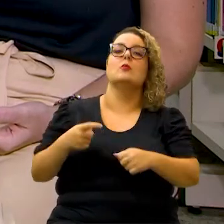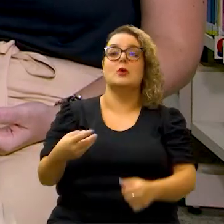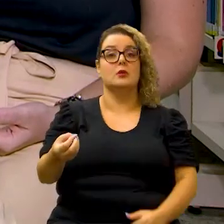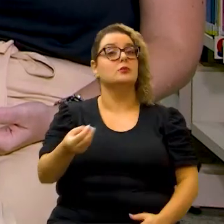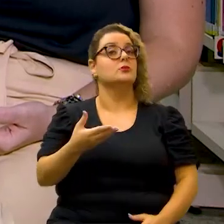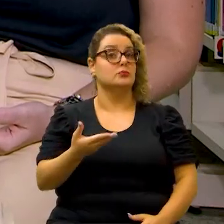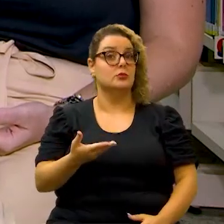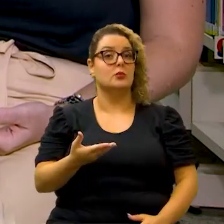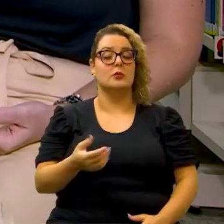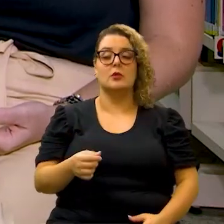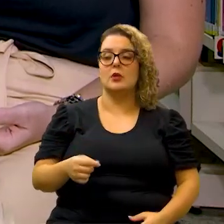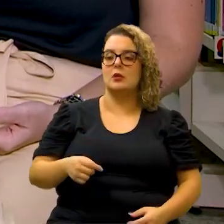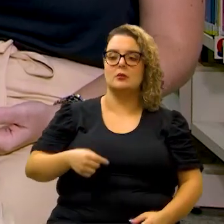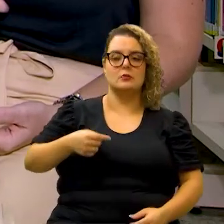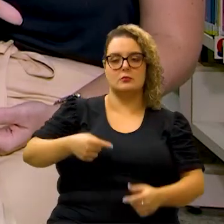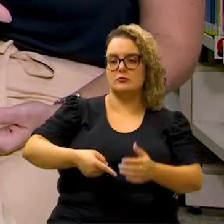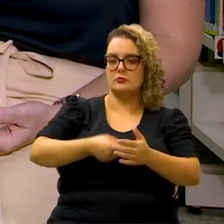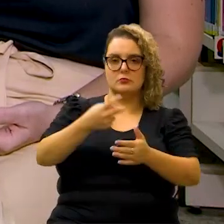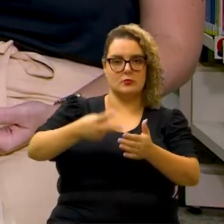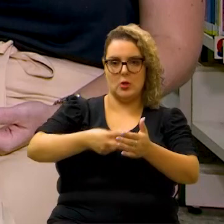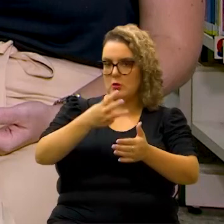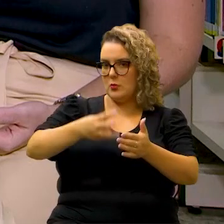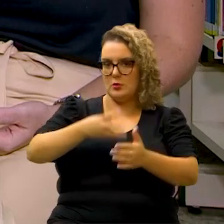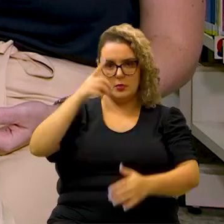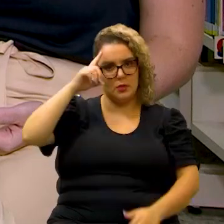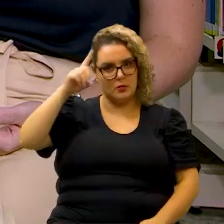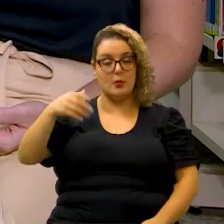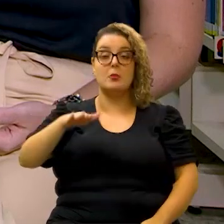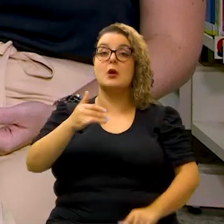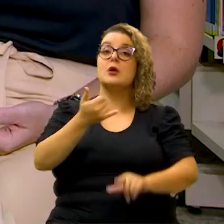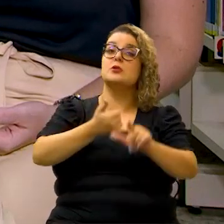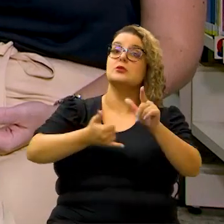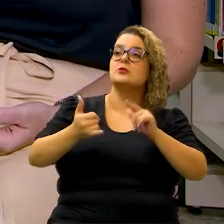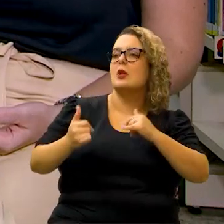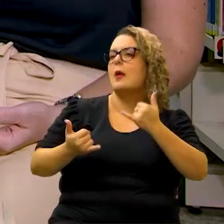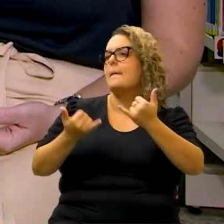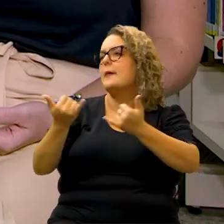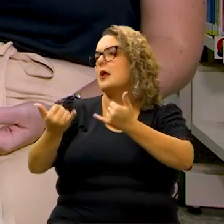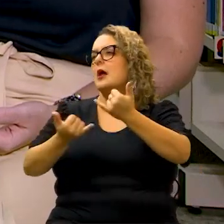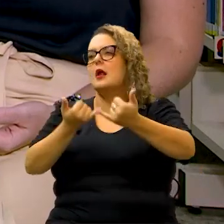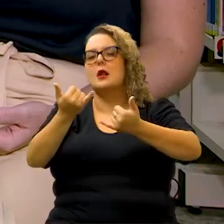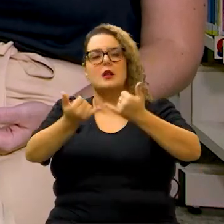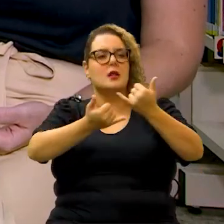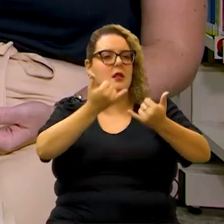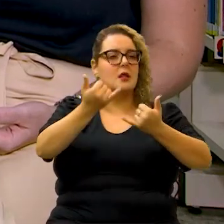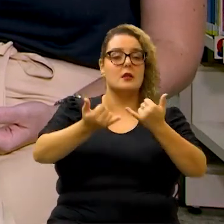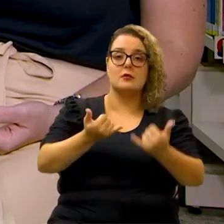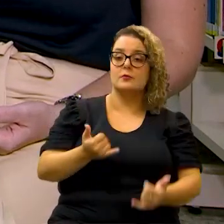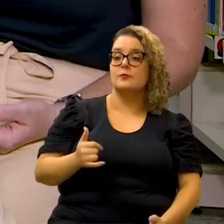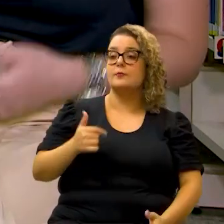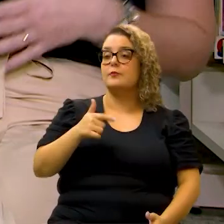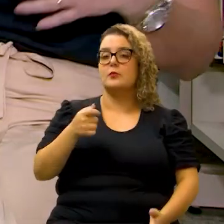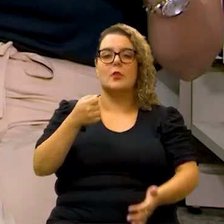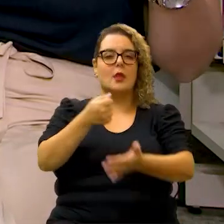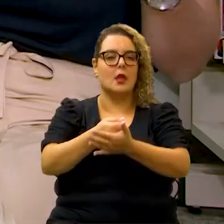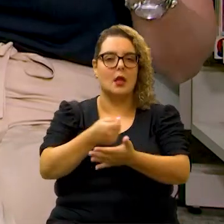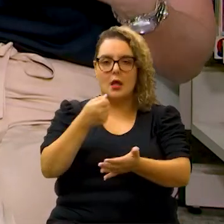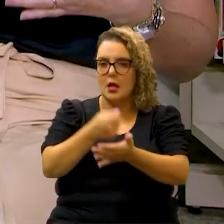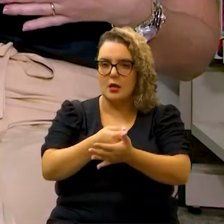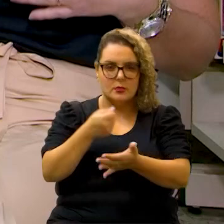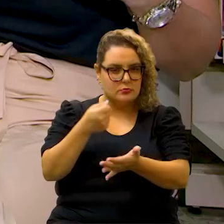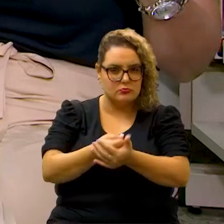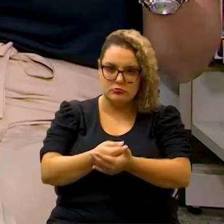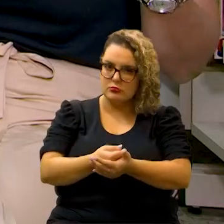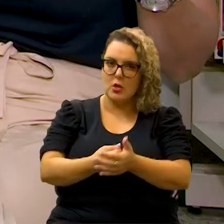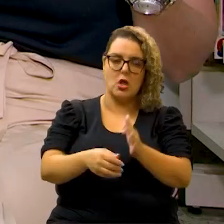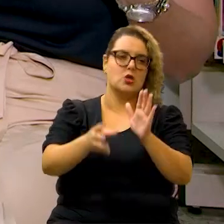passam também por um momento novo. Então, esses primeiros dias, ser mais lúdico, muita brincadeira, sem muita